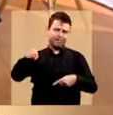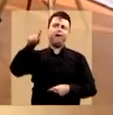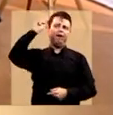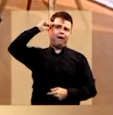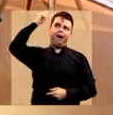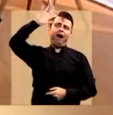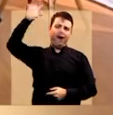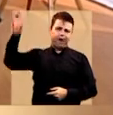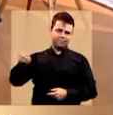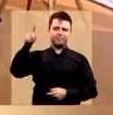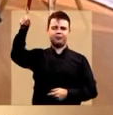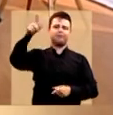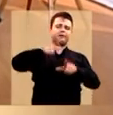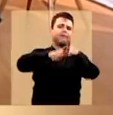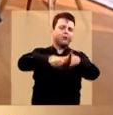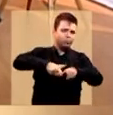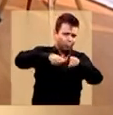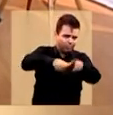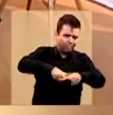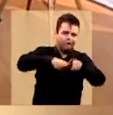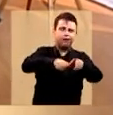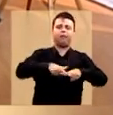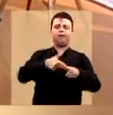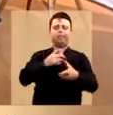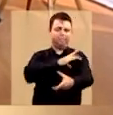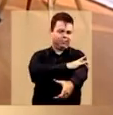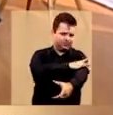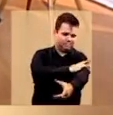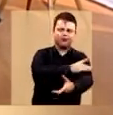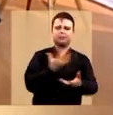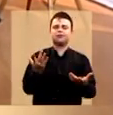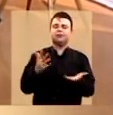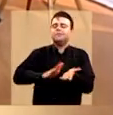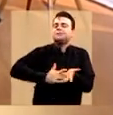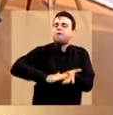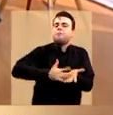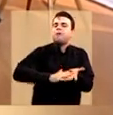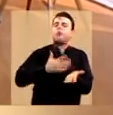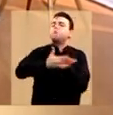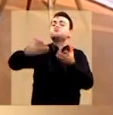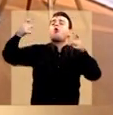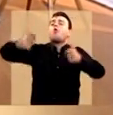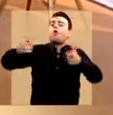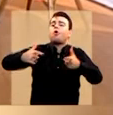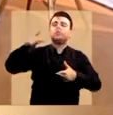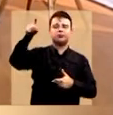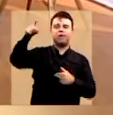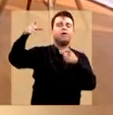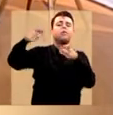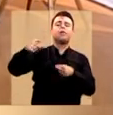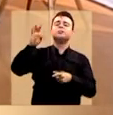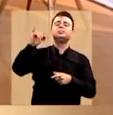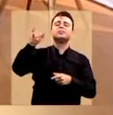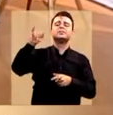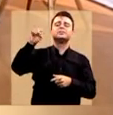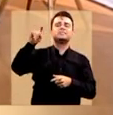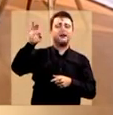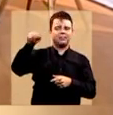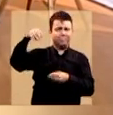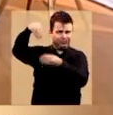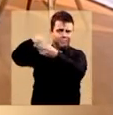né? Todos os candomblé, o samba, pronto. De cultura, a identidade nacional é o samba. O samba começou a Tia Ciata, é o